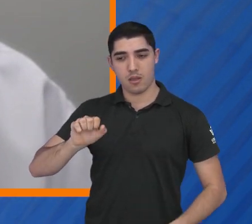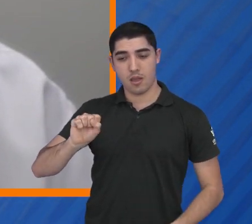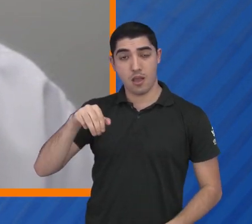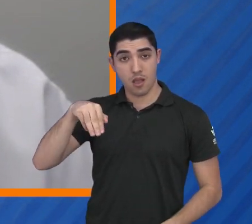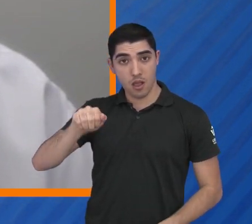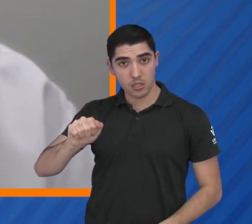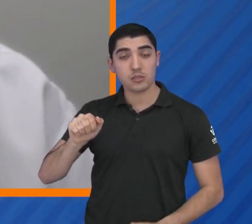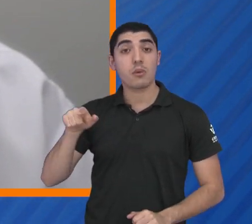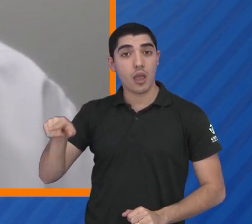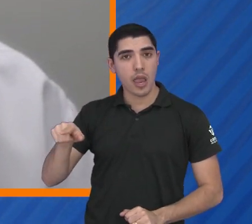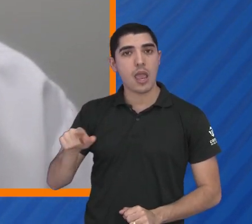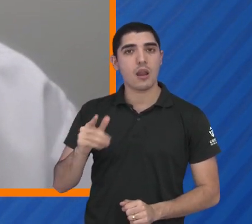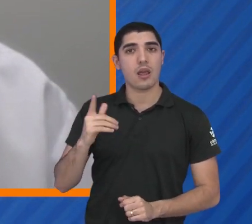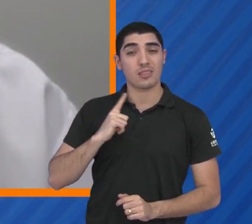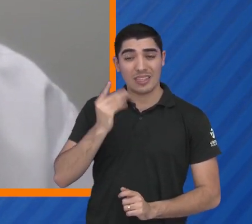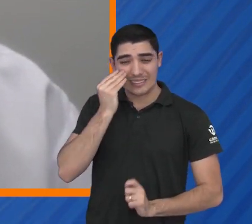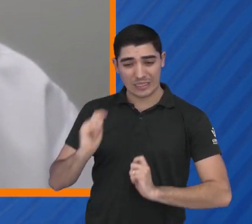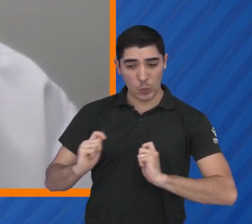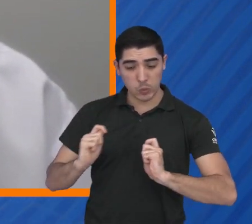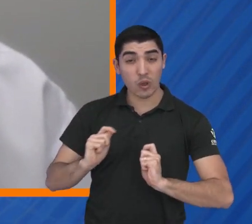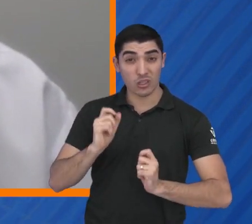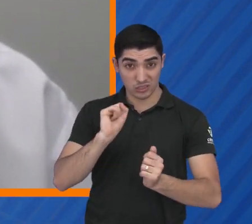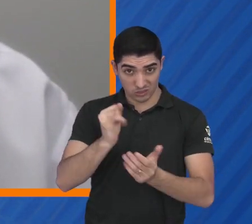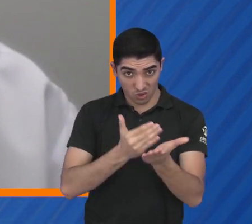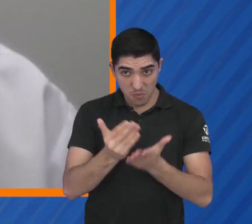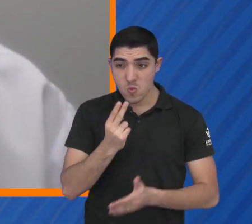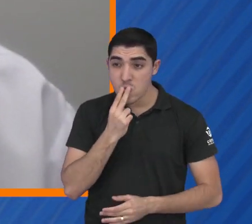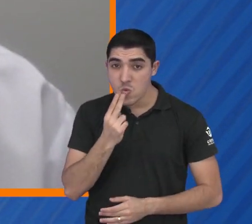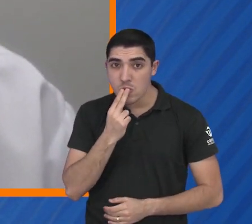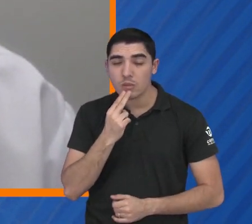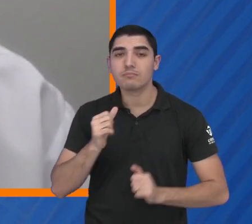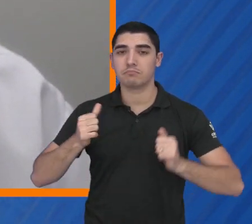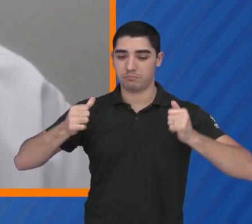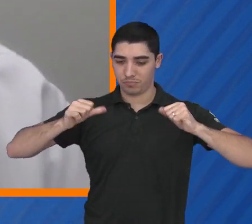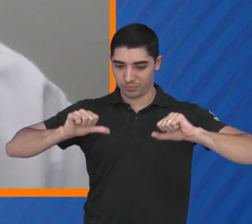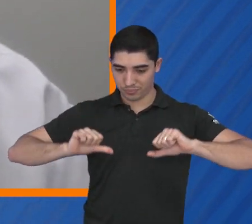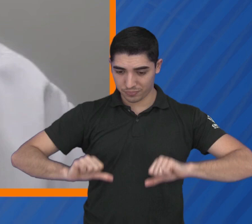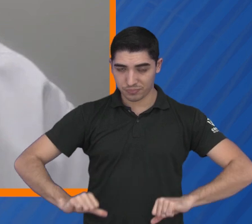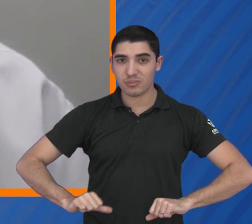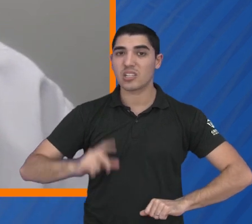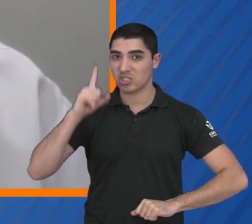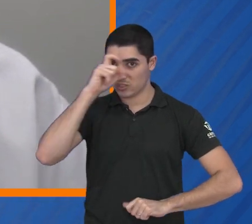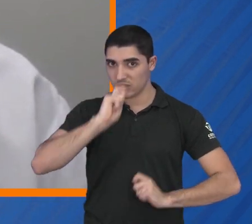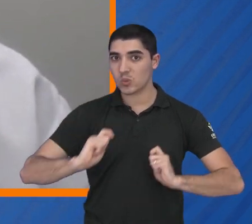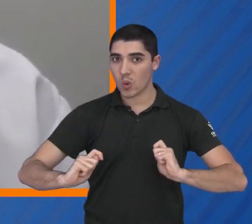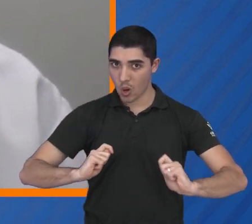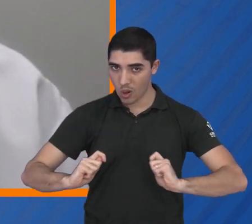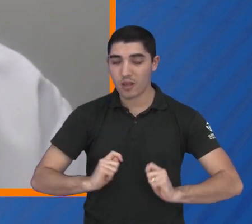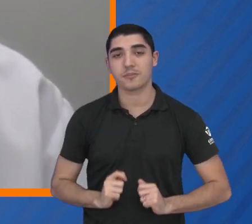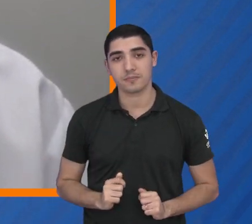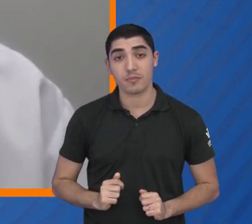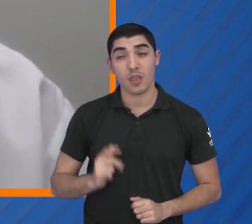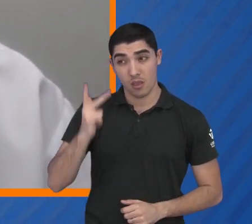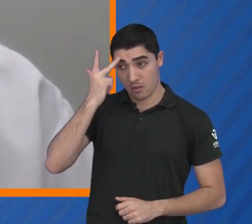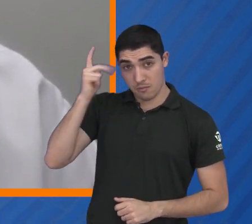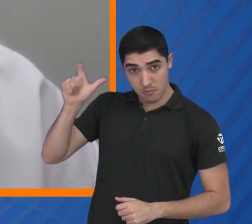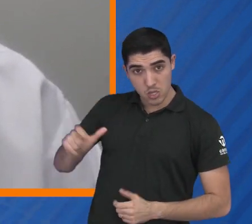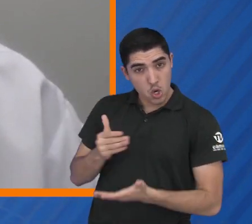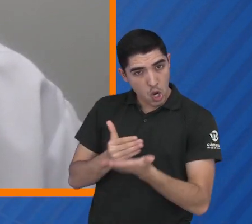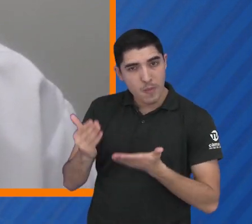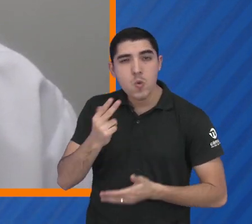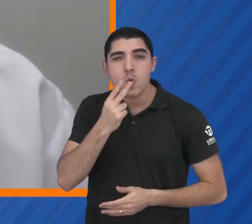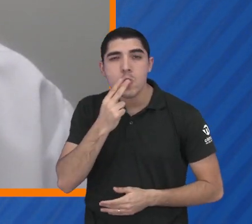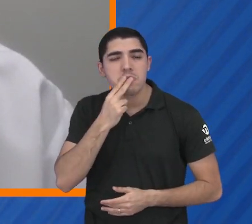fumar, piora o controle da asma, precisa de mais medicação, fica mais difícil. Pessoas que começam a